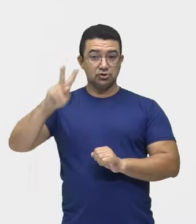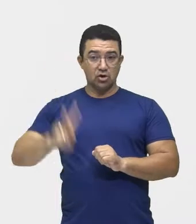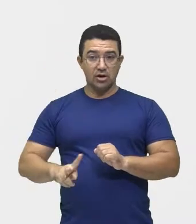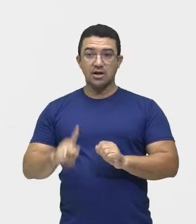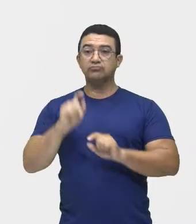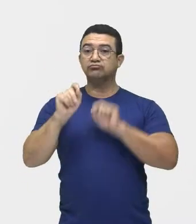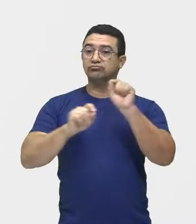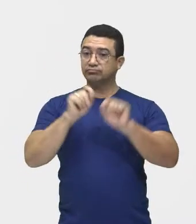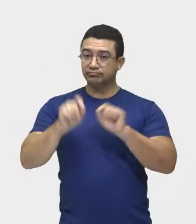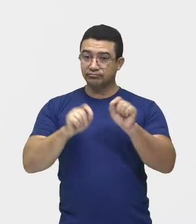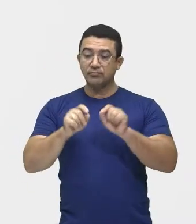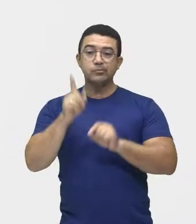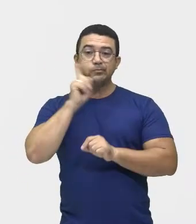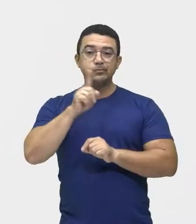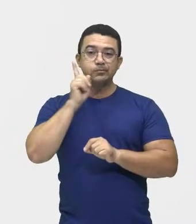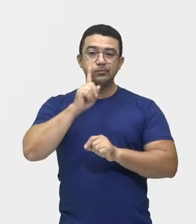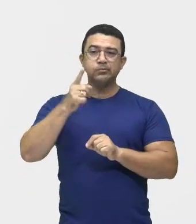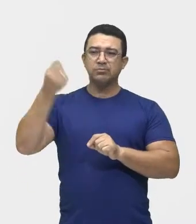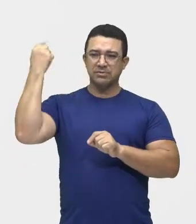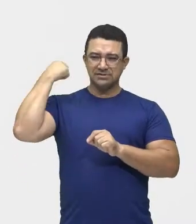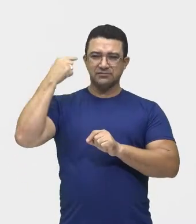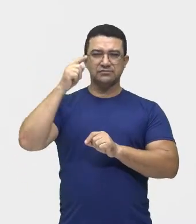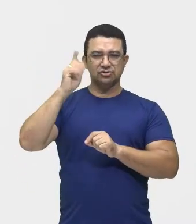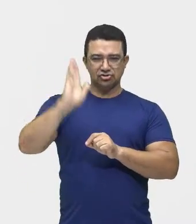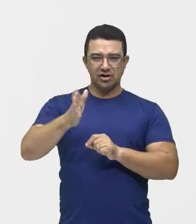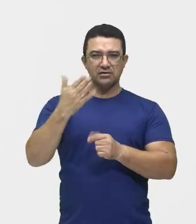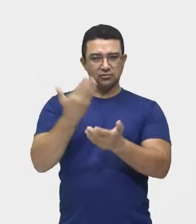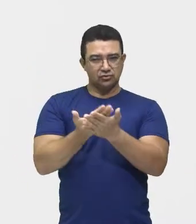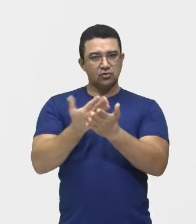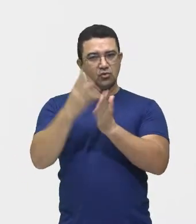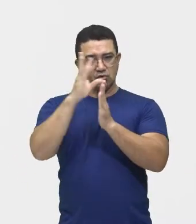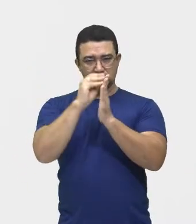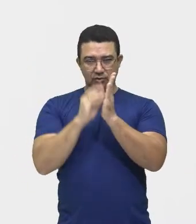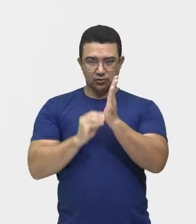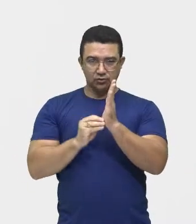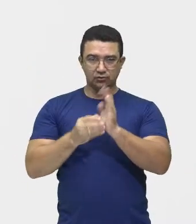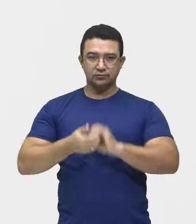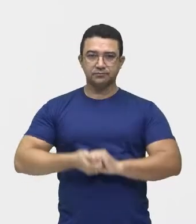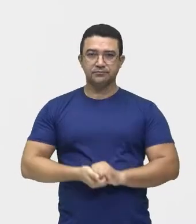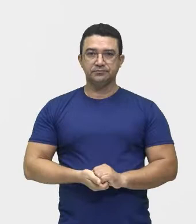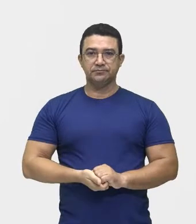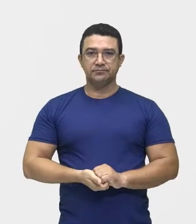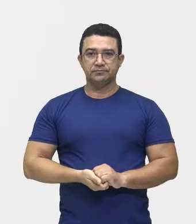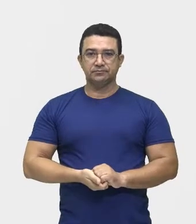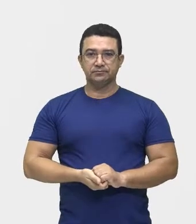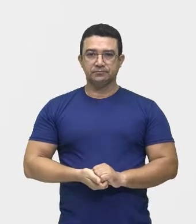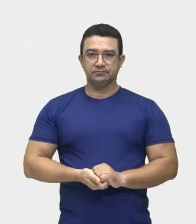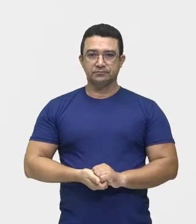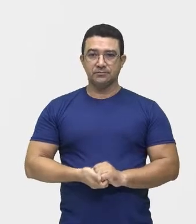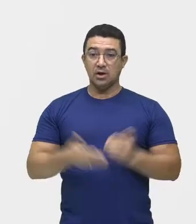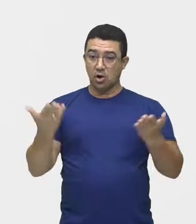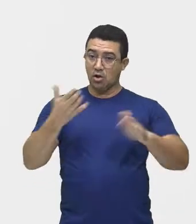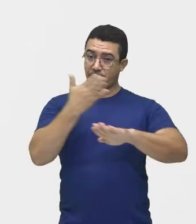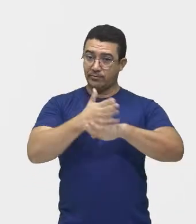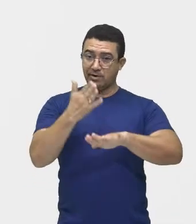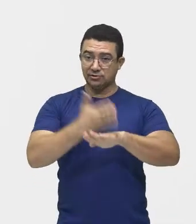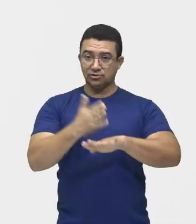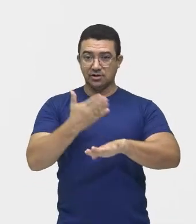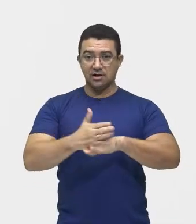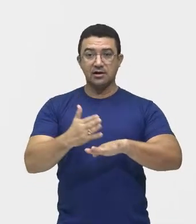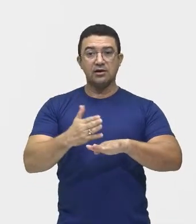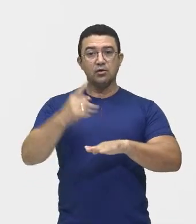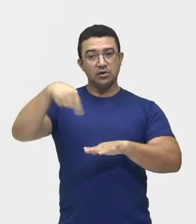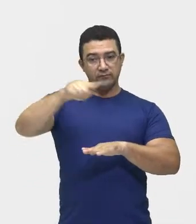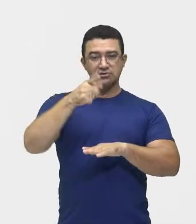vocês estudaram anteriormente esse conteúdo. E agora é hora de colocar em prática aquilo que vocês estudaram no nosso